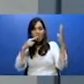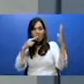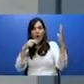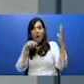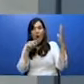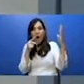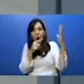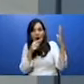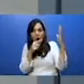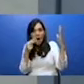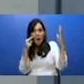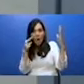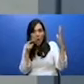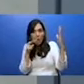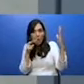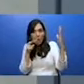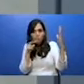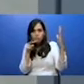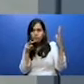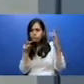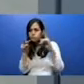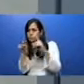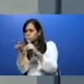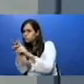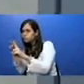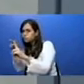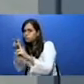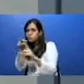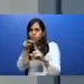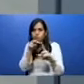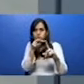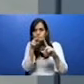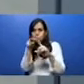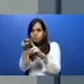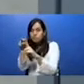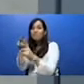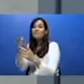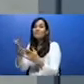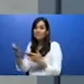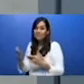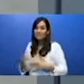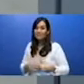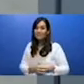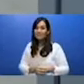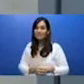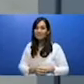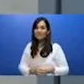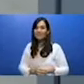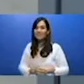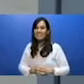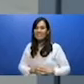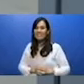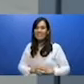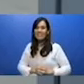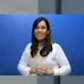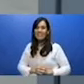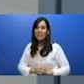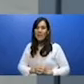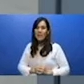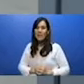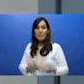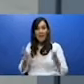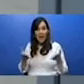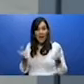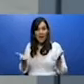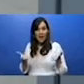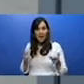que qualquer posição que vocês ficarem, parece que a Mona Lisa está seguindo vocês com um olhar.